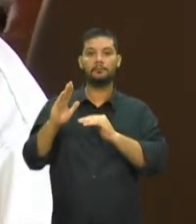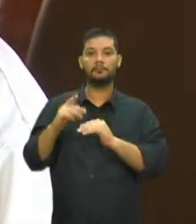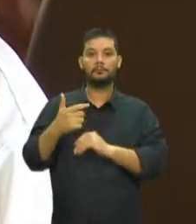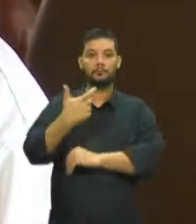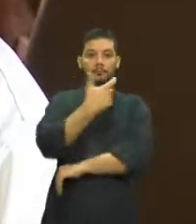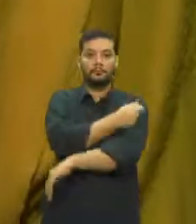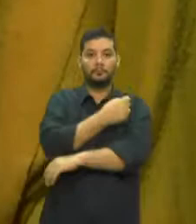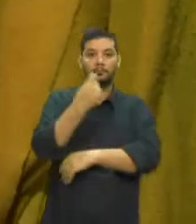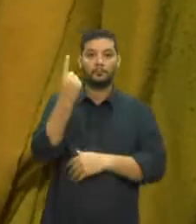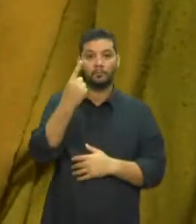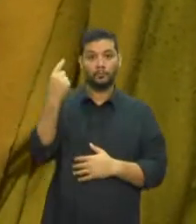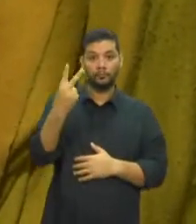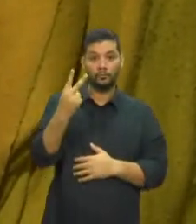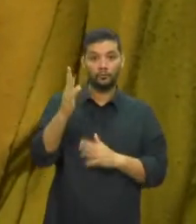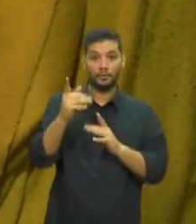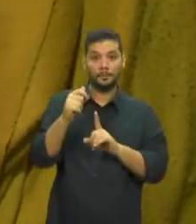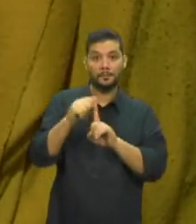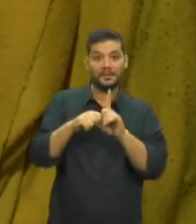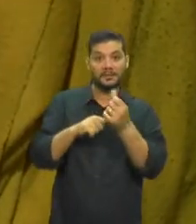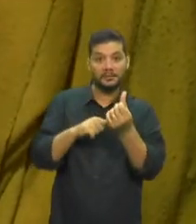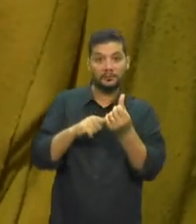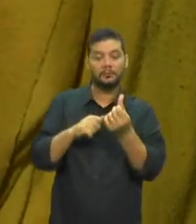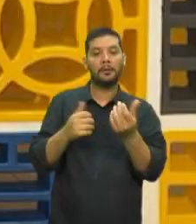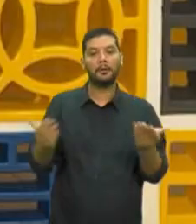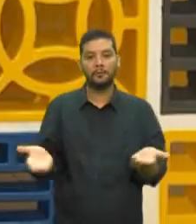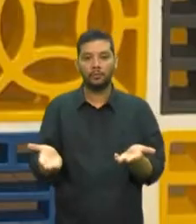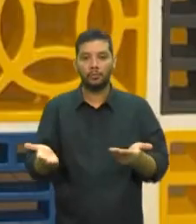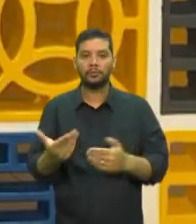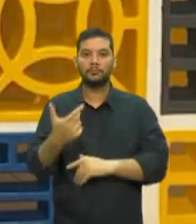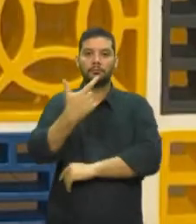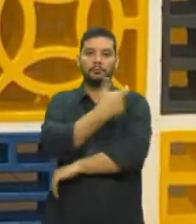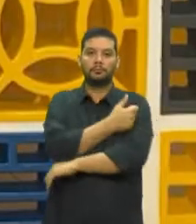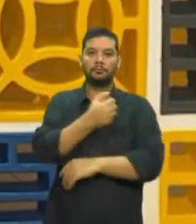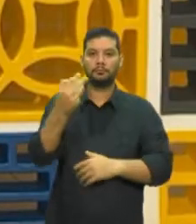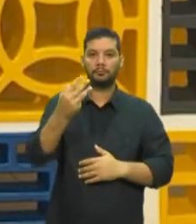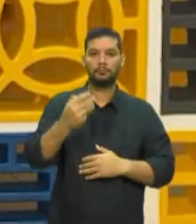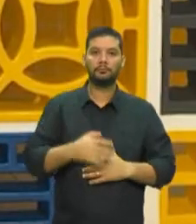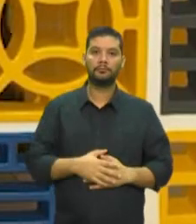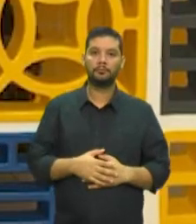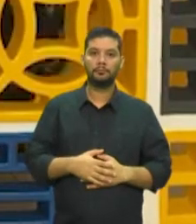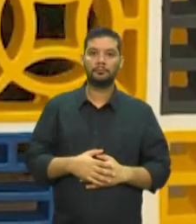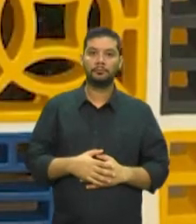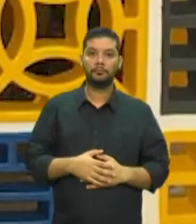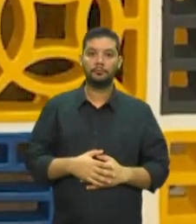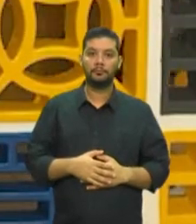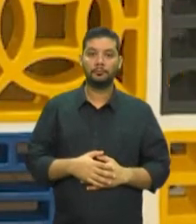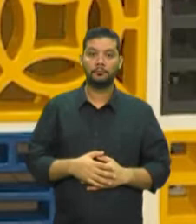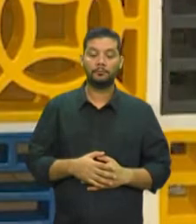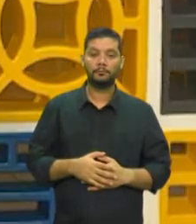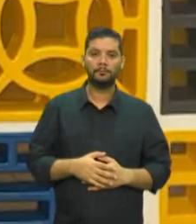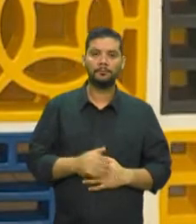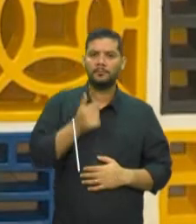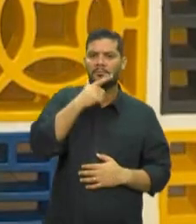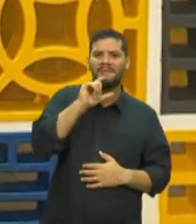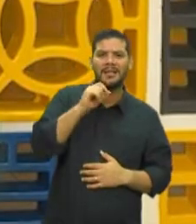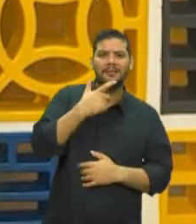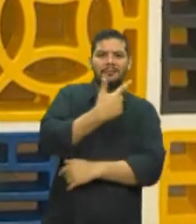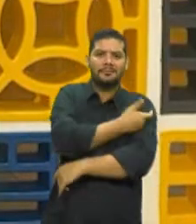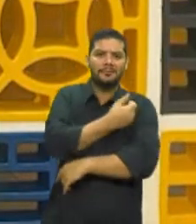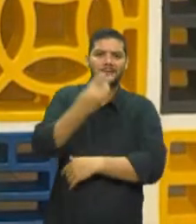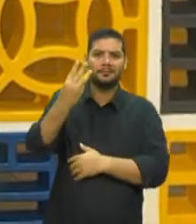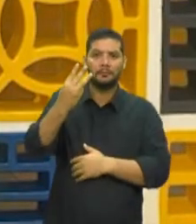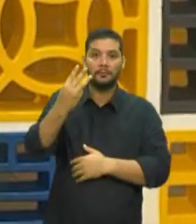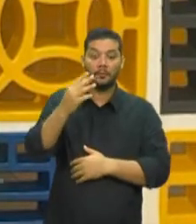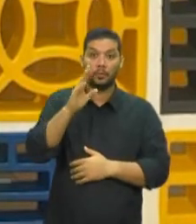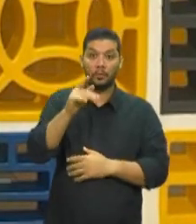doses há 6 meses, devem receber o reforço. Só pode tomar a terceira dose quem já tem 6 meses